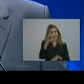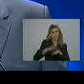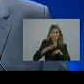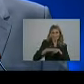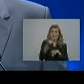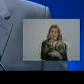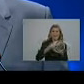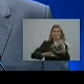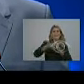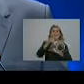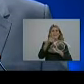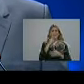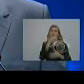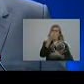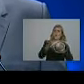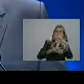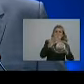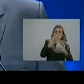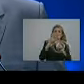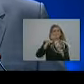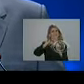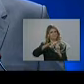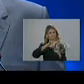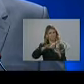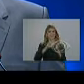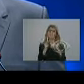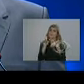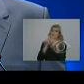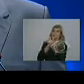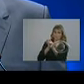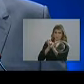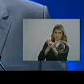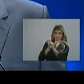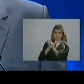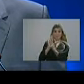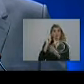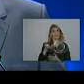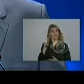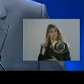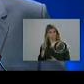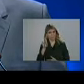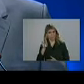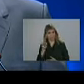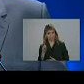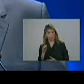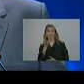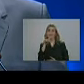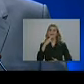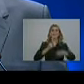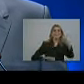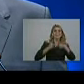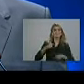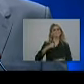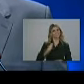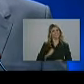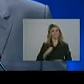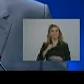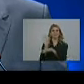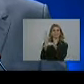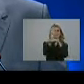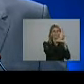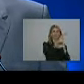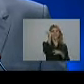voz. Mande seu comentário ou sua pergunta pelo Twitter usando a hashtag DebateBandRio. Este debate também está sendo transmitido